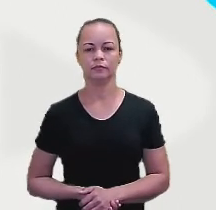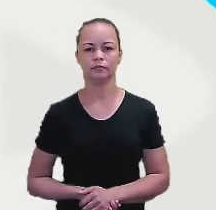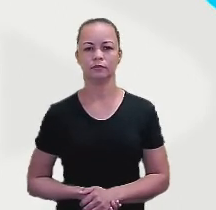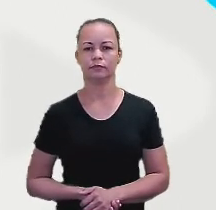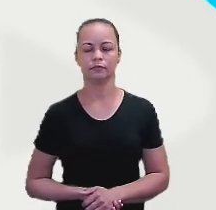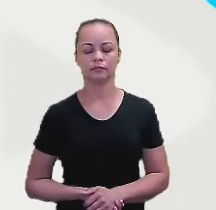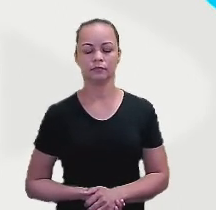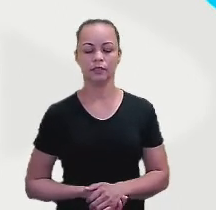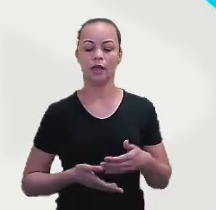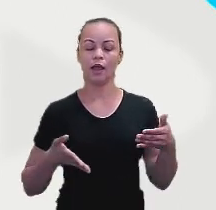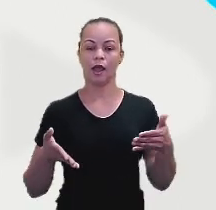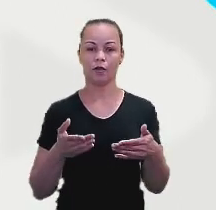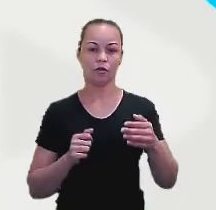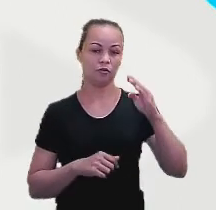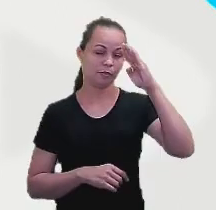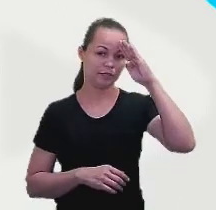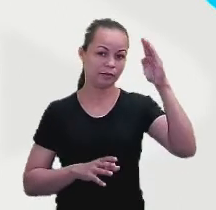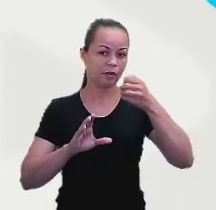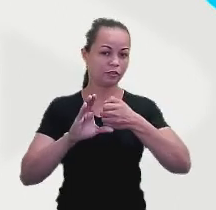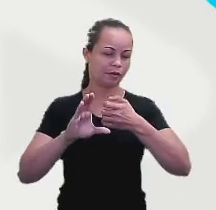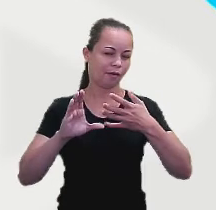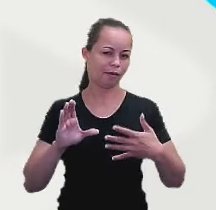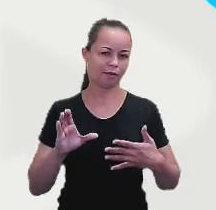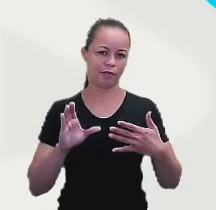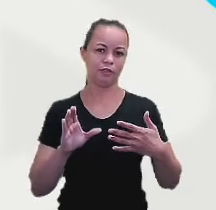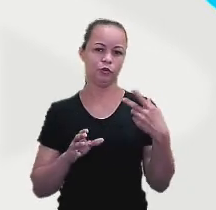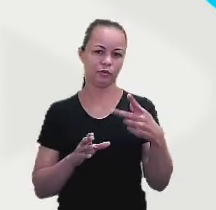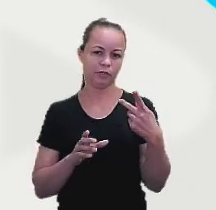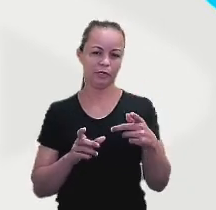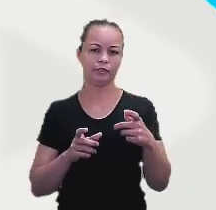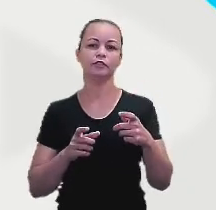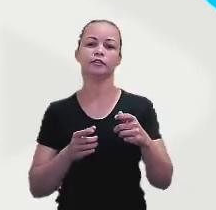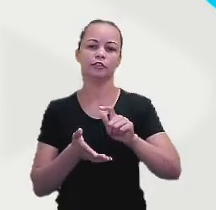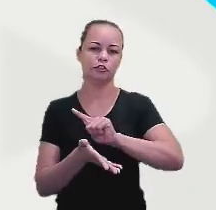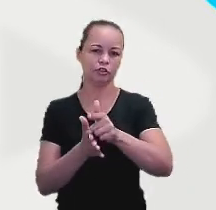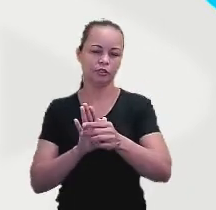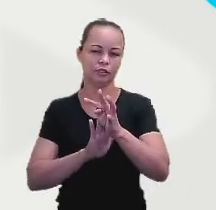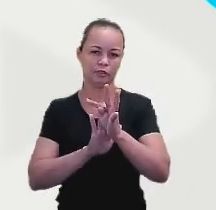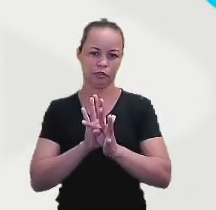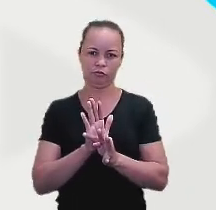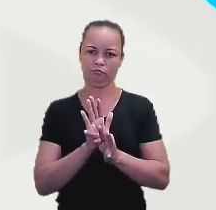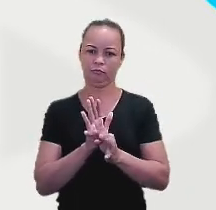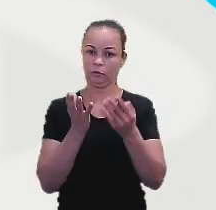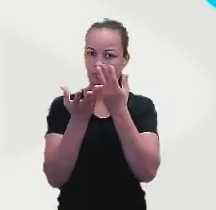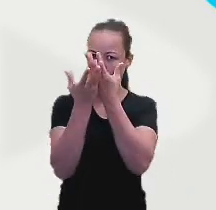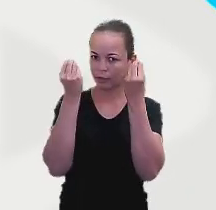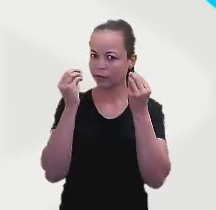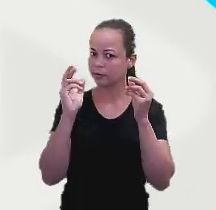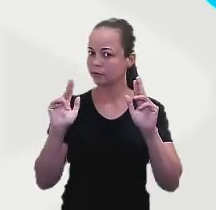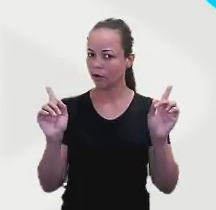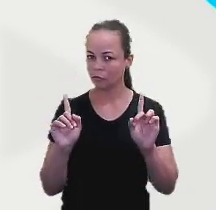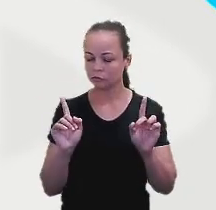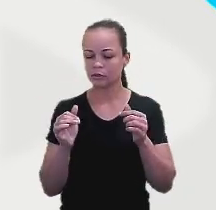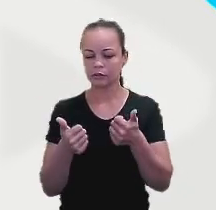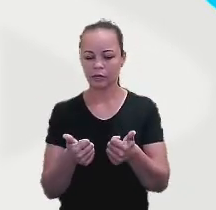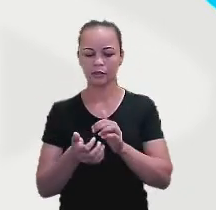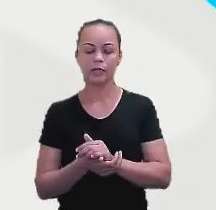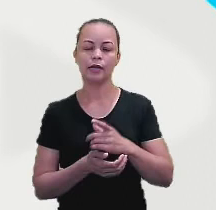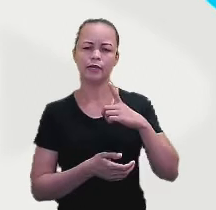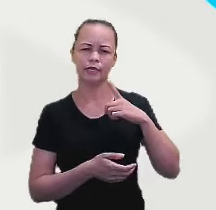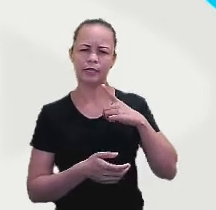Vamos agora para as principais características desse gênero textual, tá bom? Então, não esquece, eles possuem